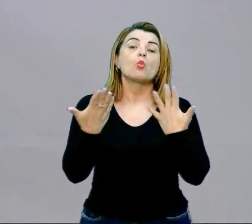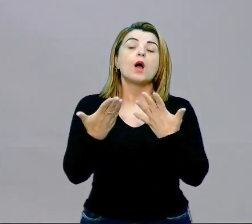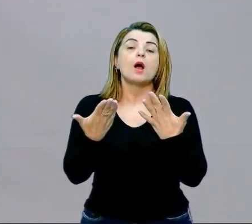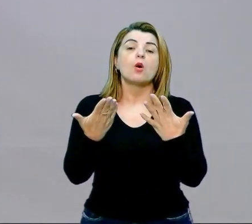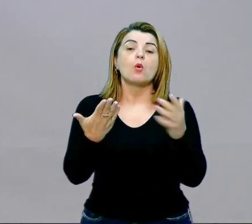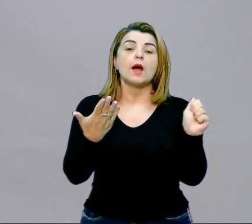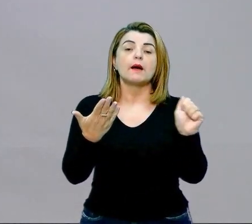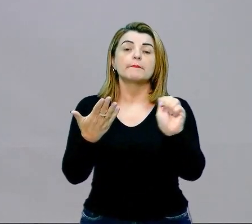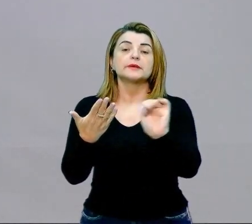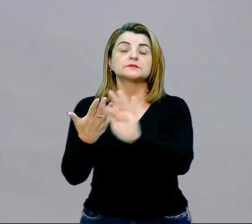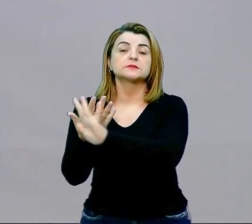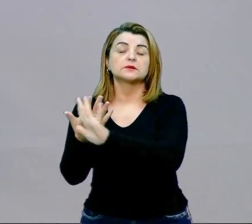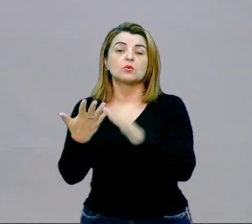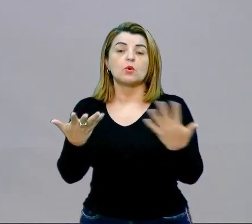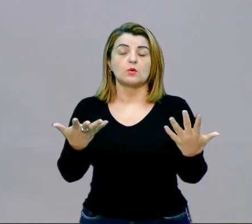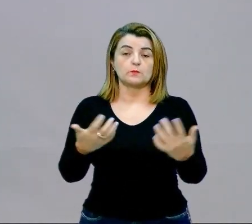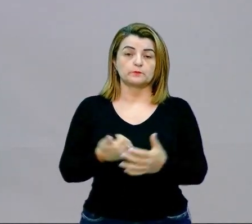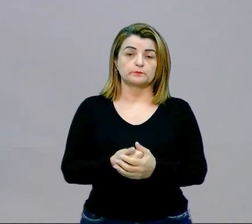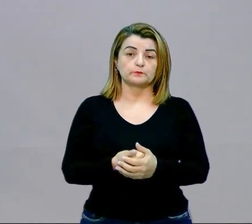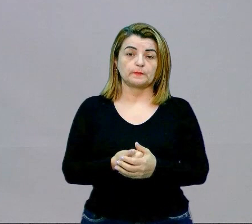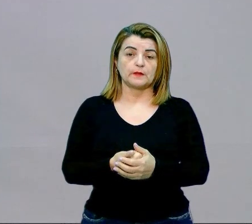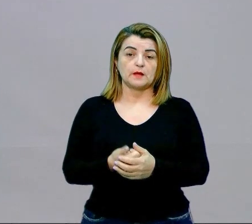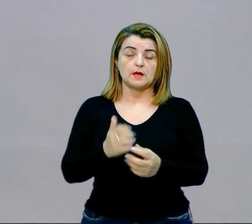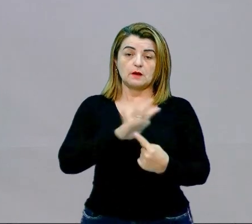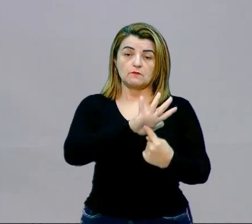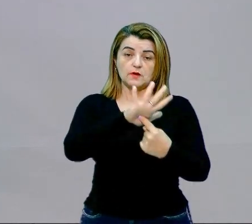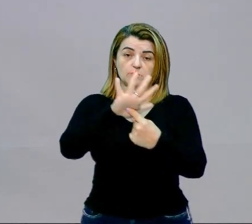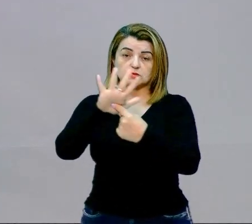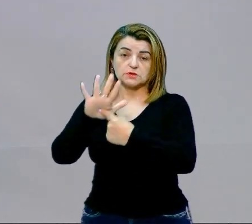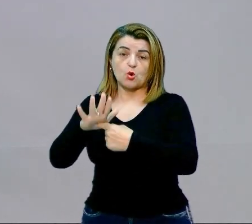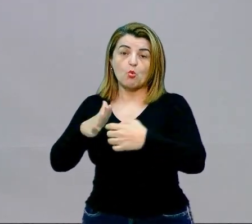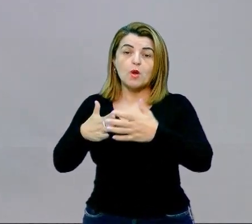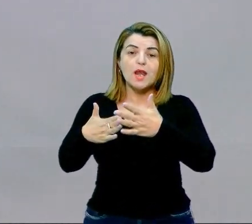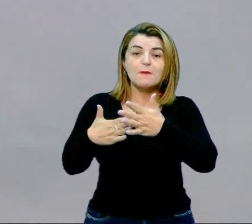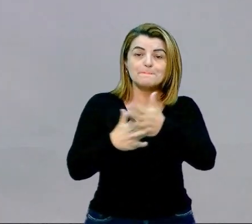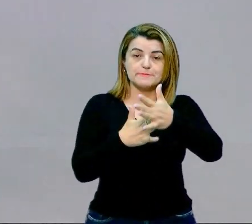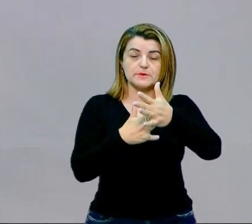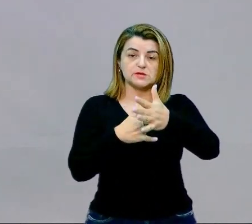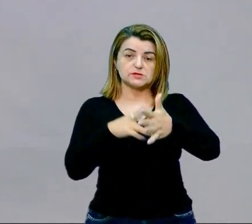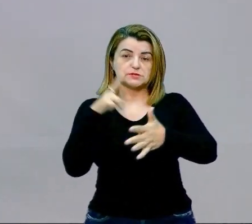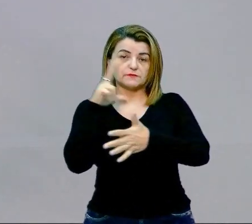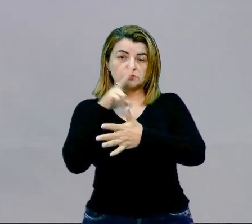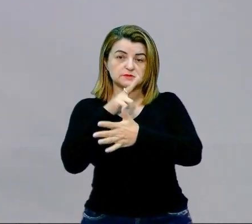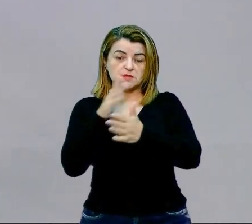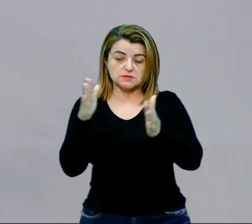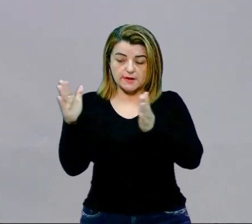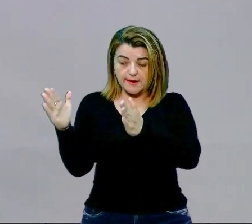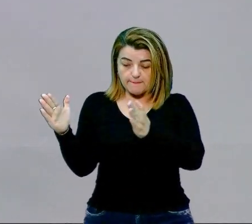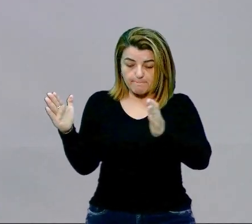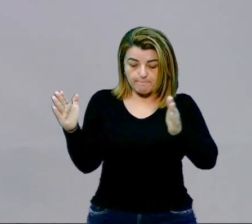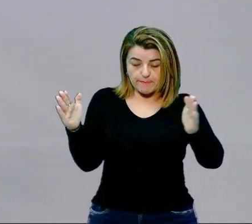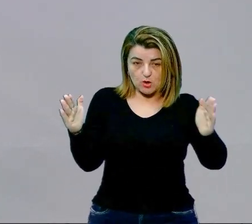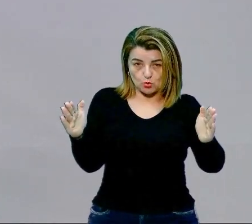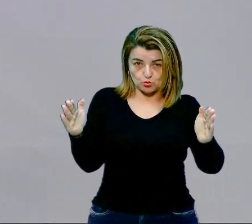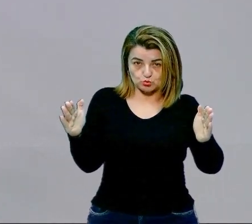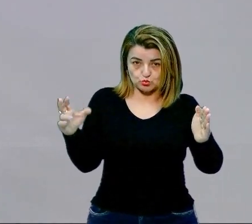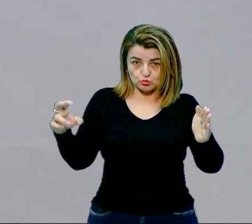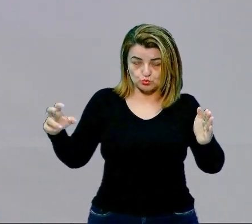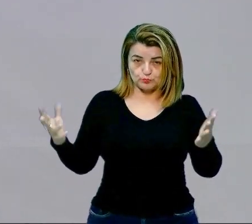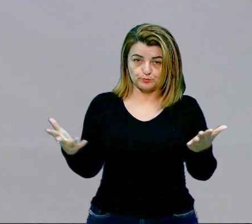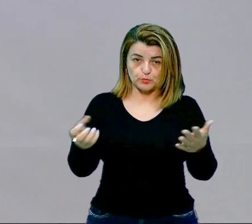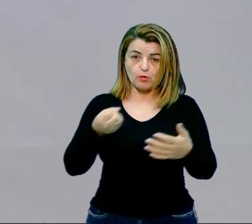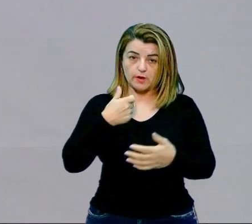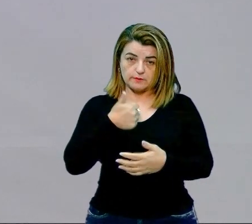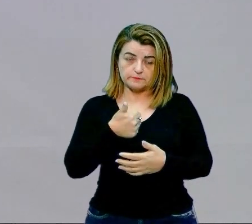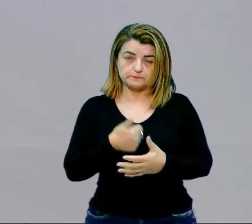placa ela vai direcionar o limite de velocidade naquele percurso onde estavam os carros.